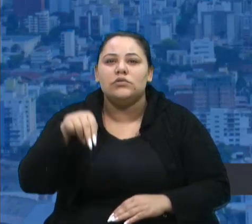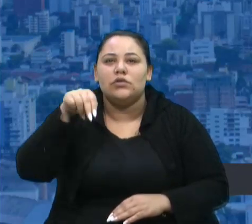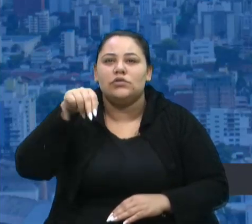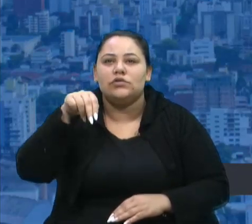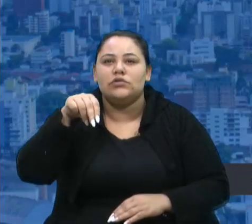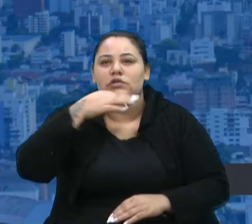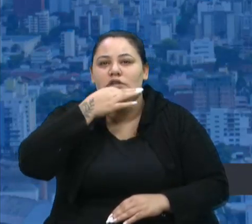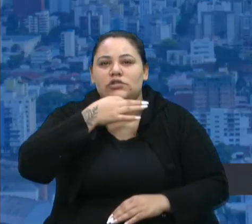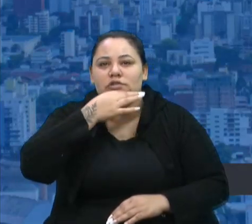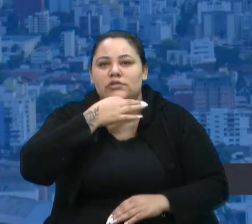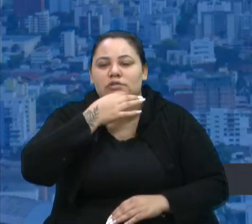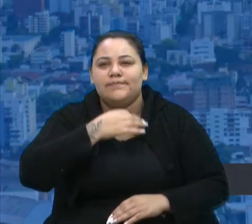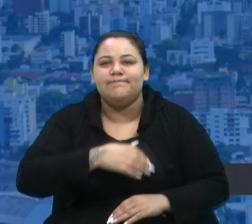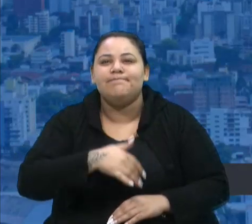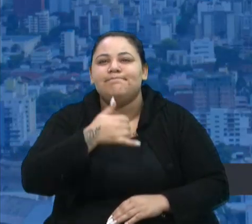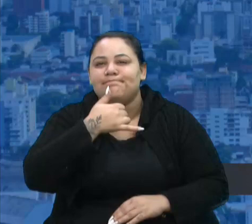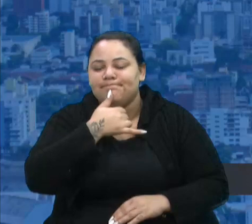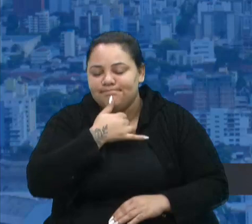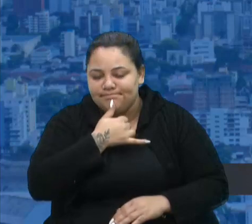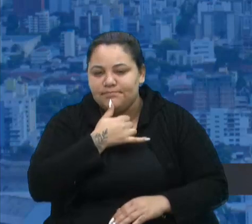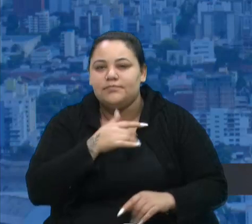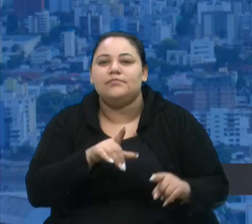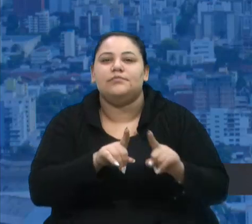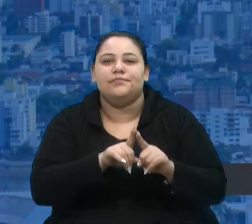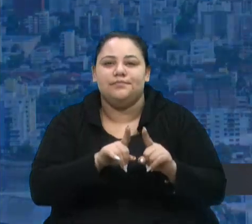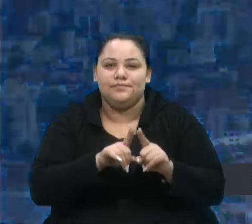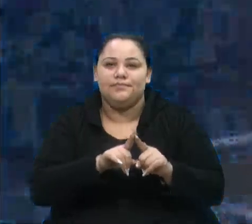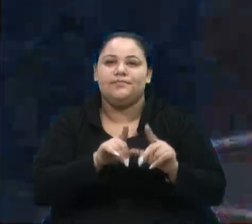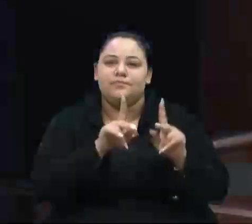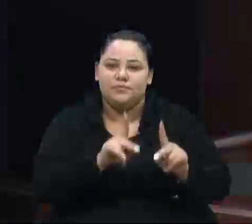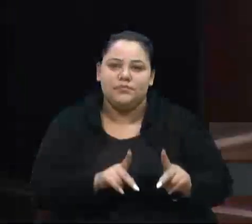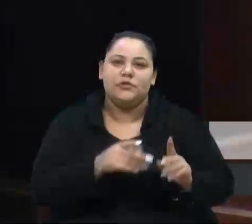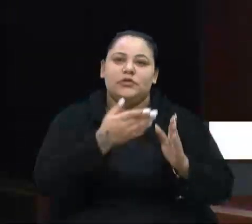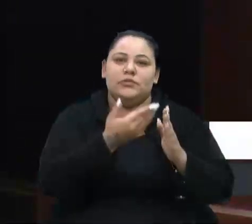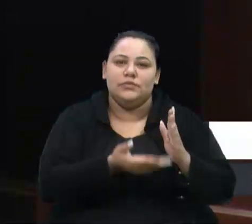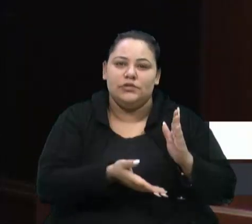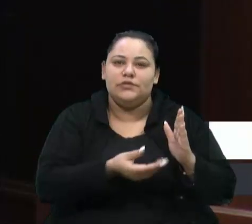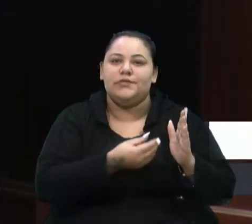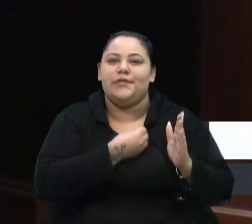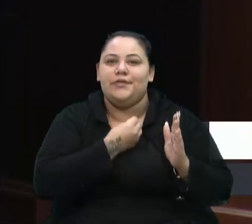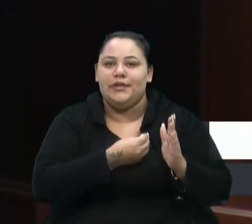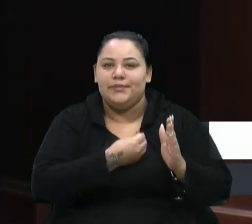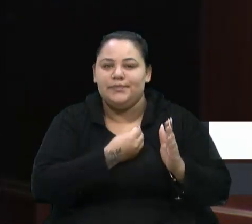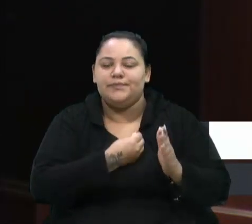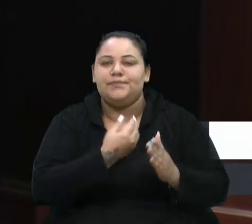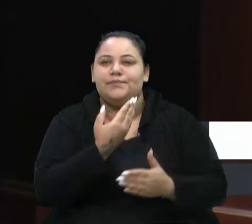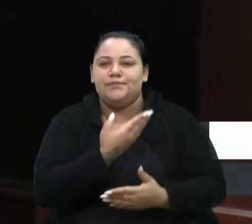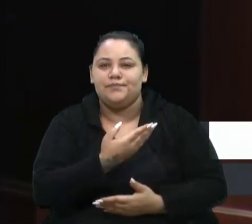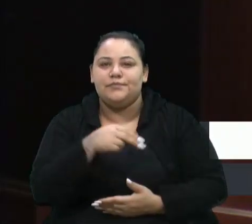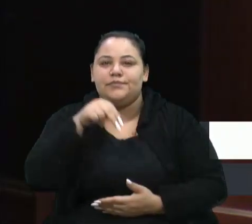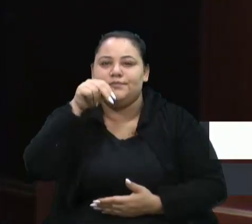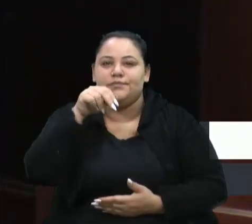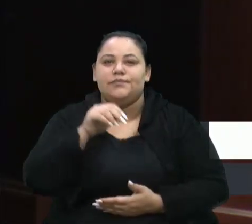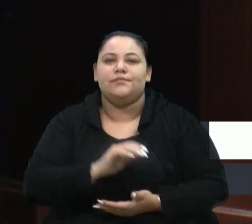Zona Norte. Triste também dessa pessoa perder essa vida aí na Zona Norte.